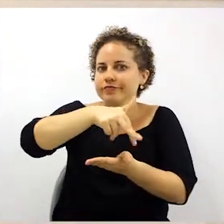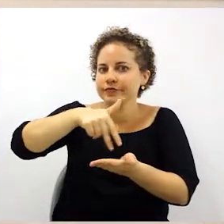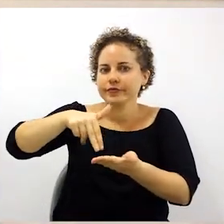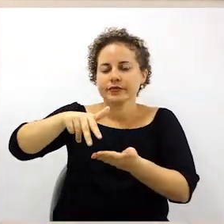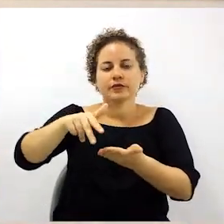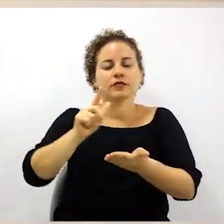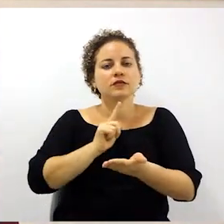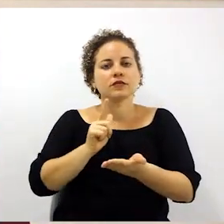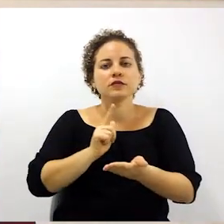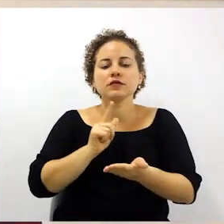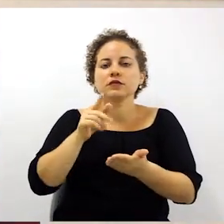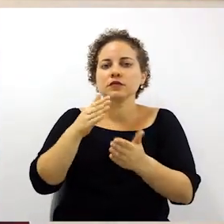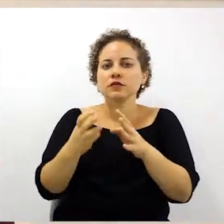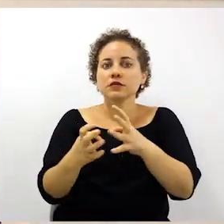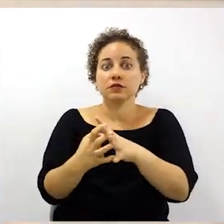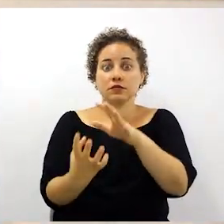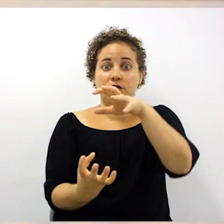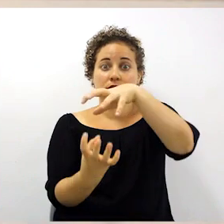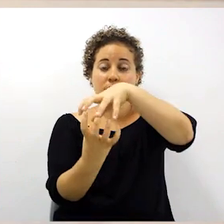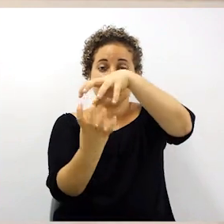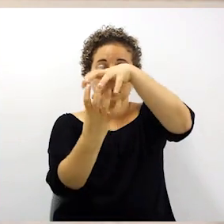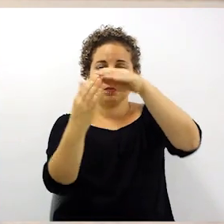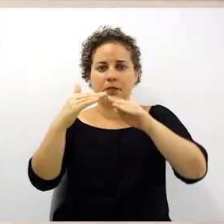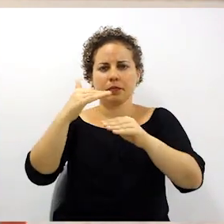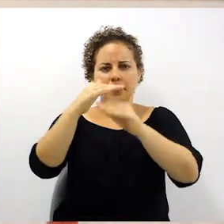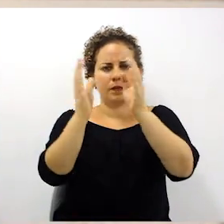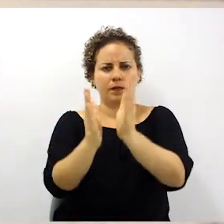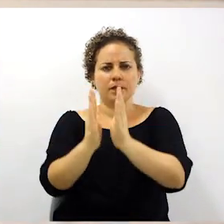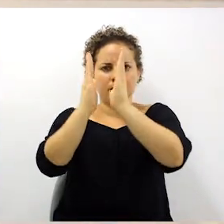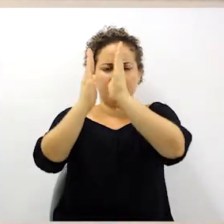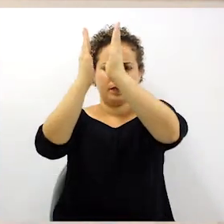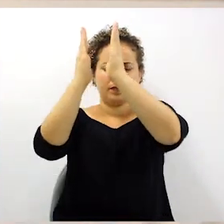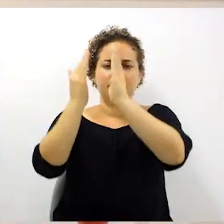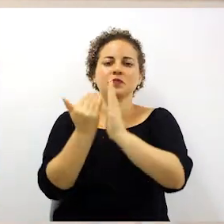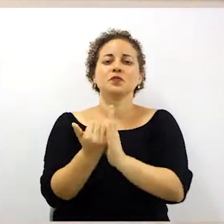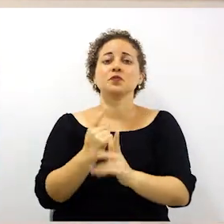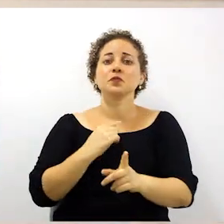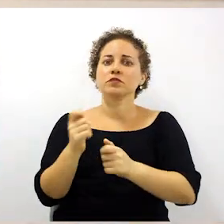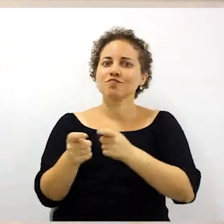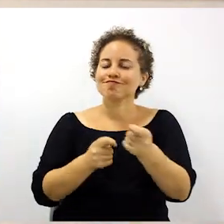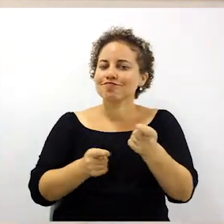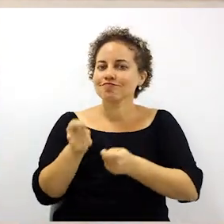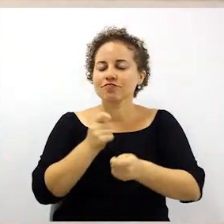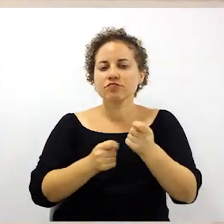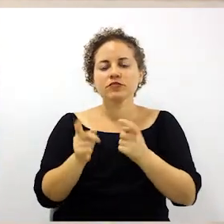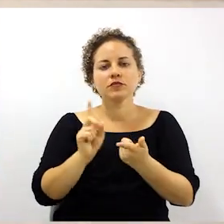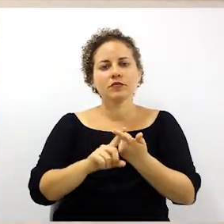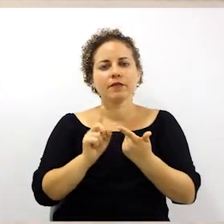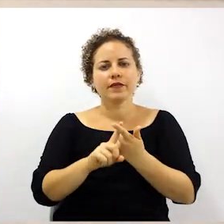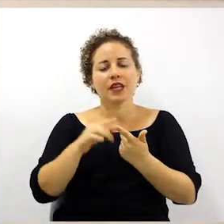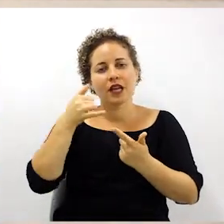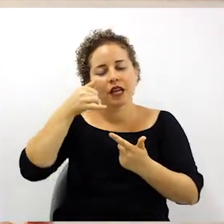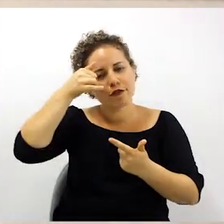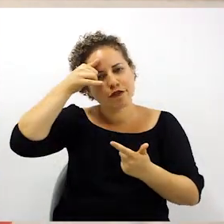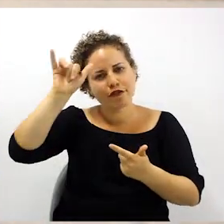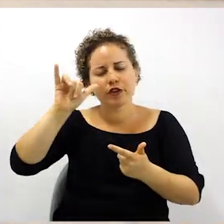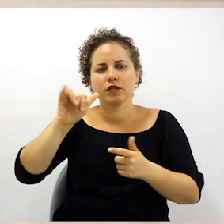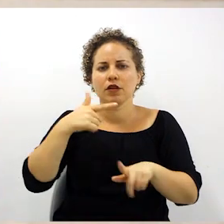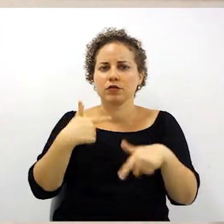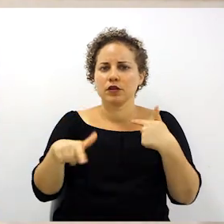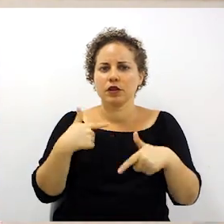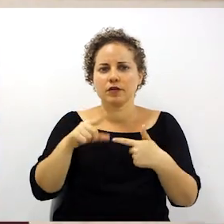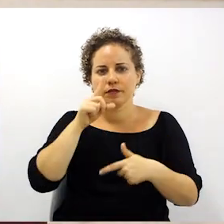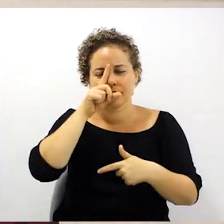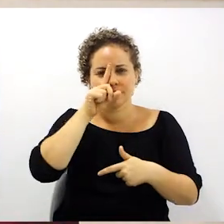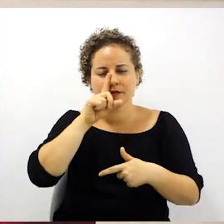tem empilhadeiras e é preciso ser uma área muito sinalizada, muito controlada, a fim de evitar acidentes do